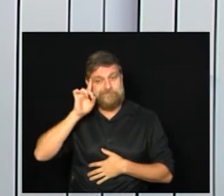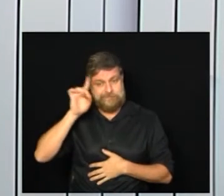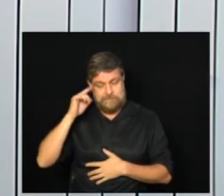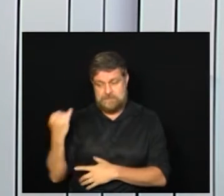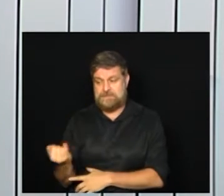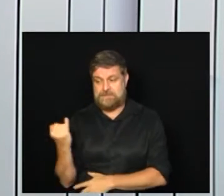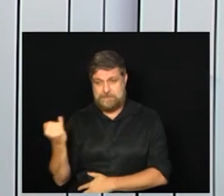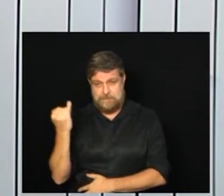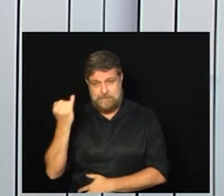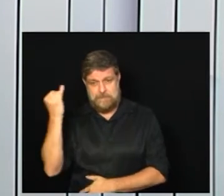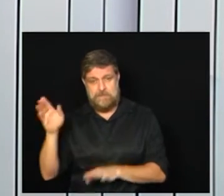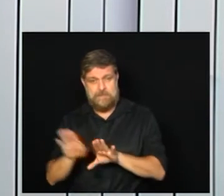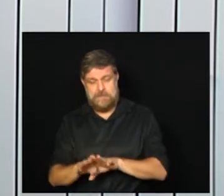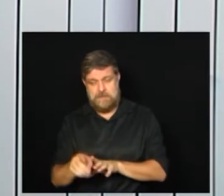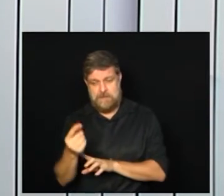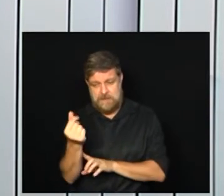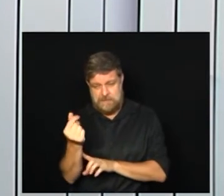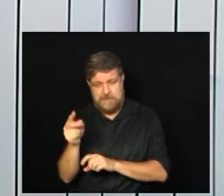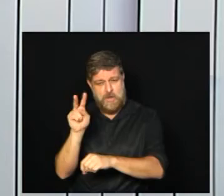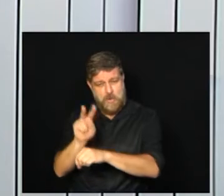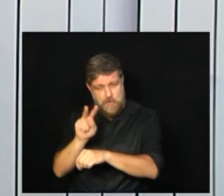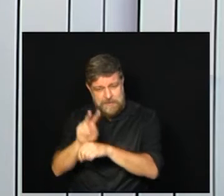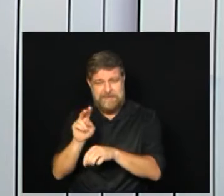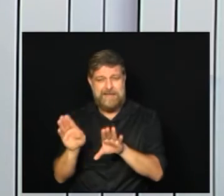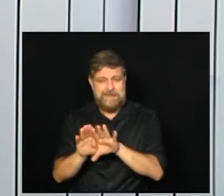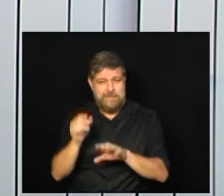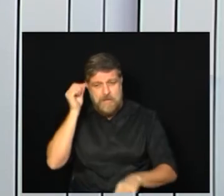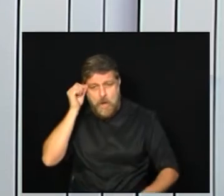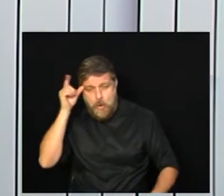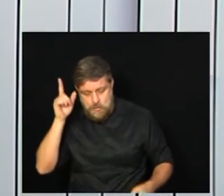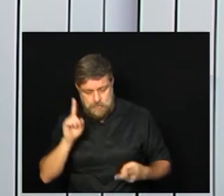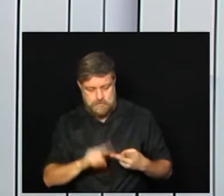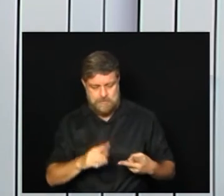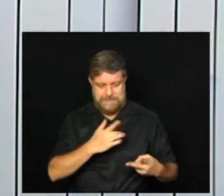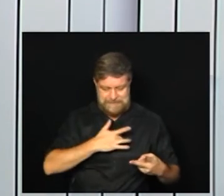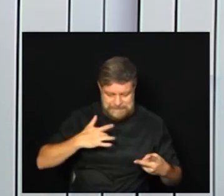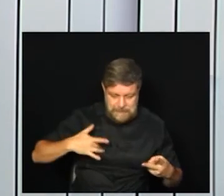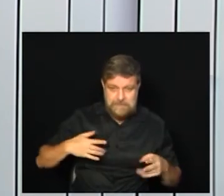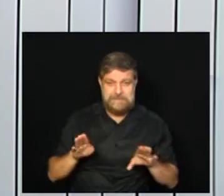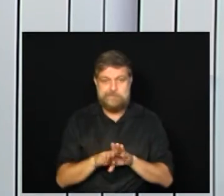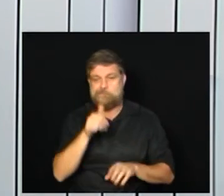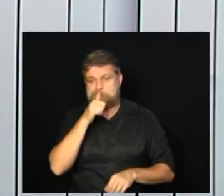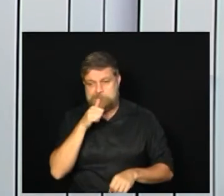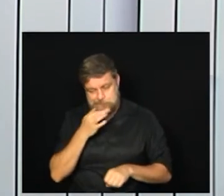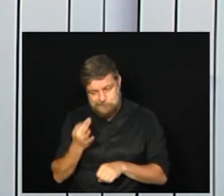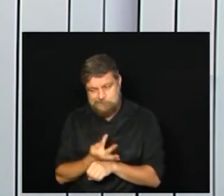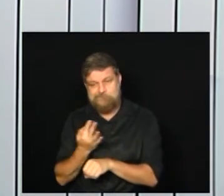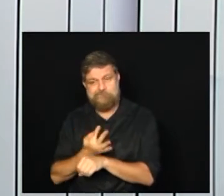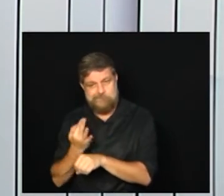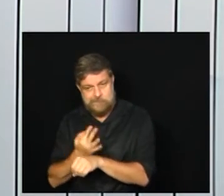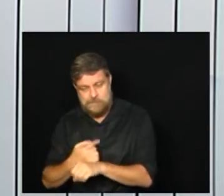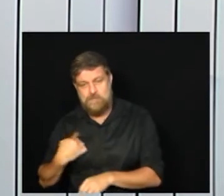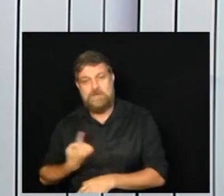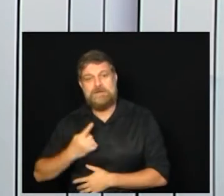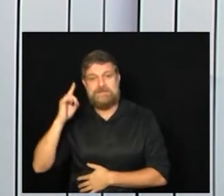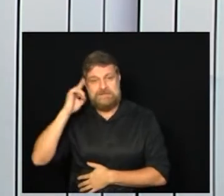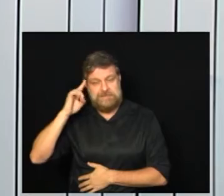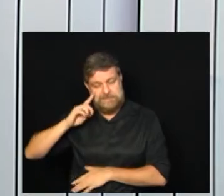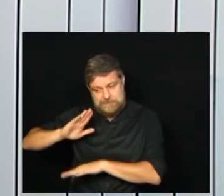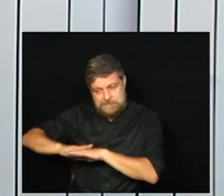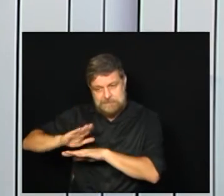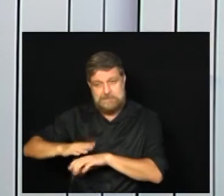estar ajudando a trazer mais uma família refugiada de guerra para o Brasil? Né? Faça isso, que com certeza a sua vida financeira,